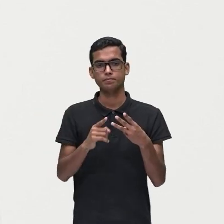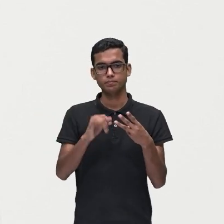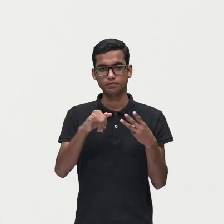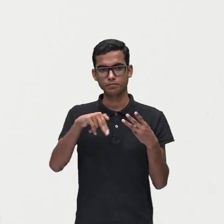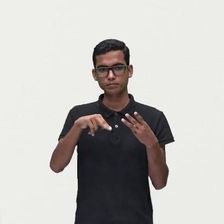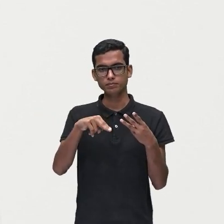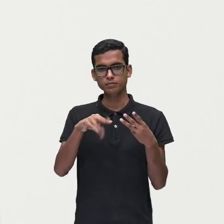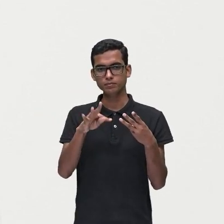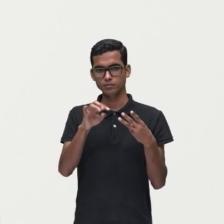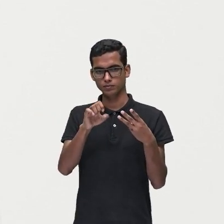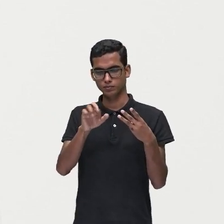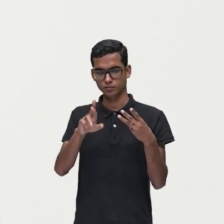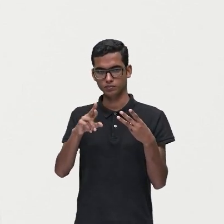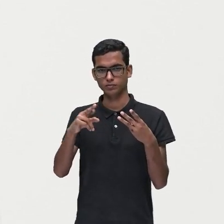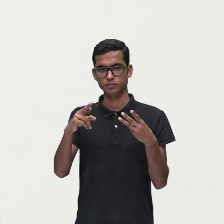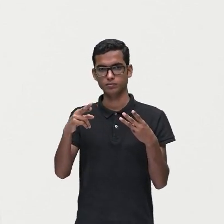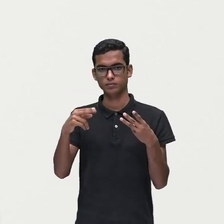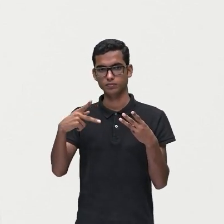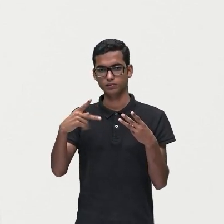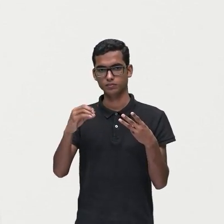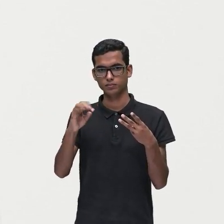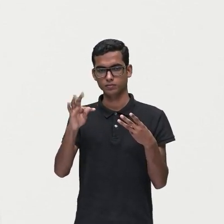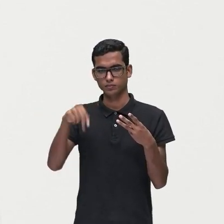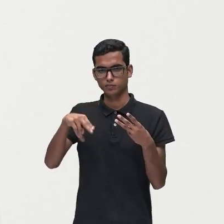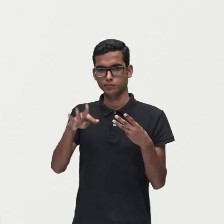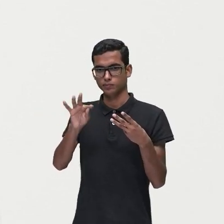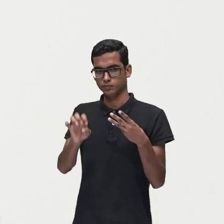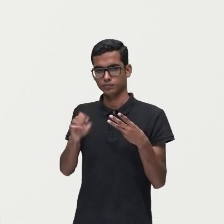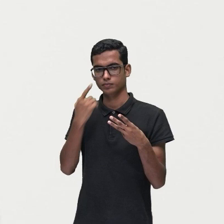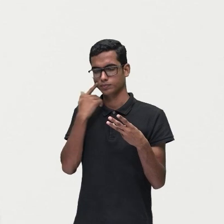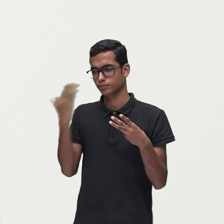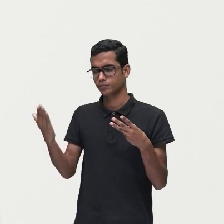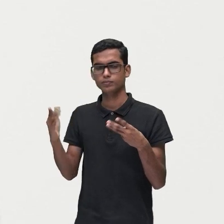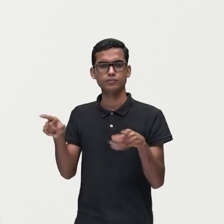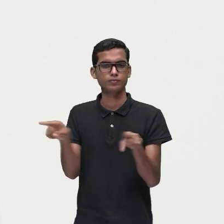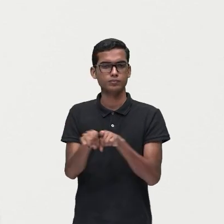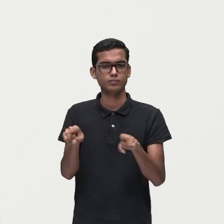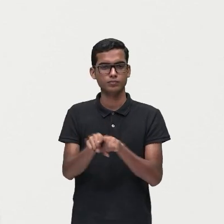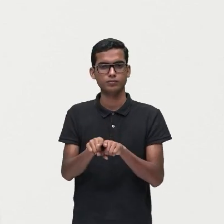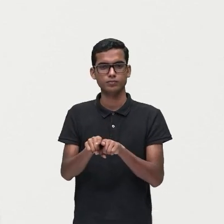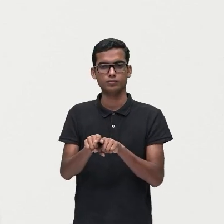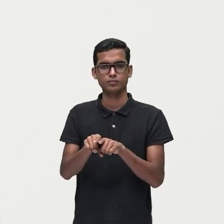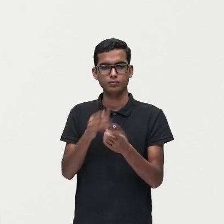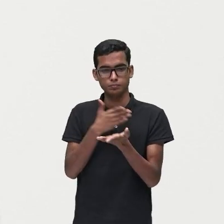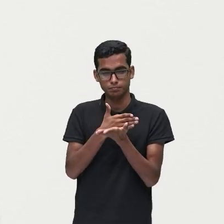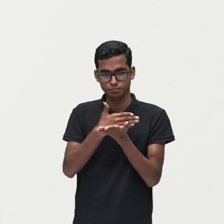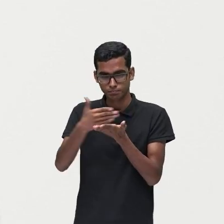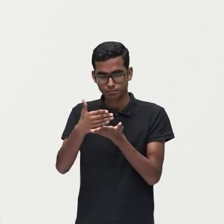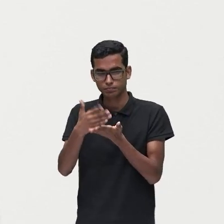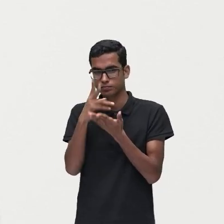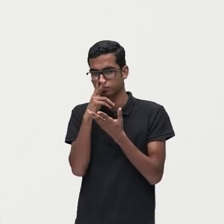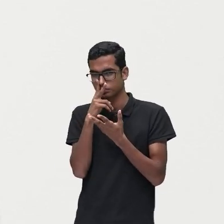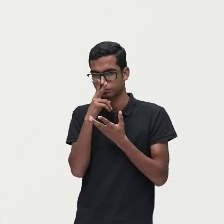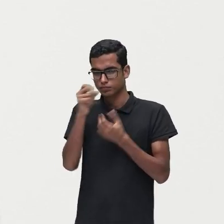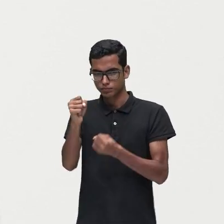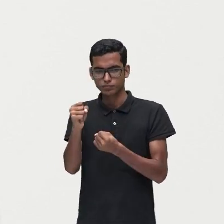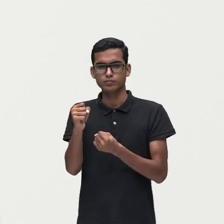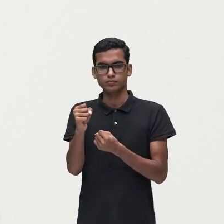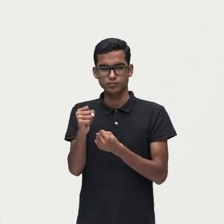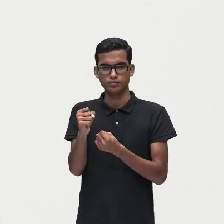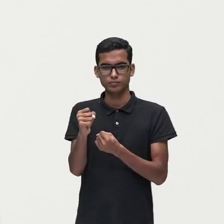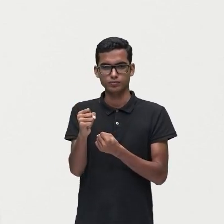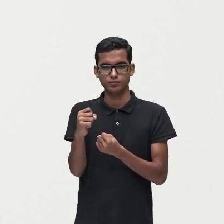só a diferença na alavanca interpotente. O ponto de aplicação de força